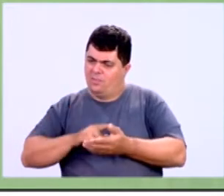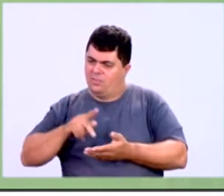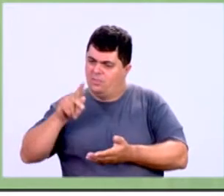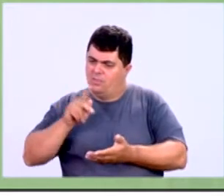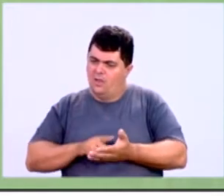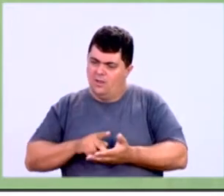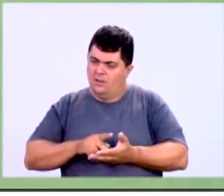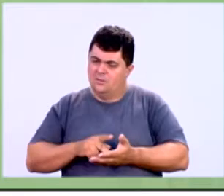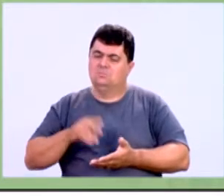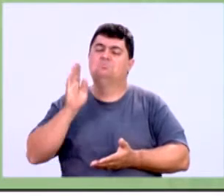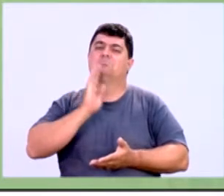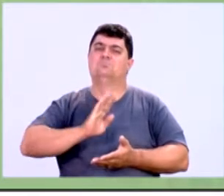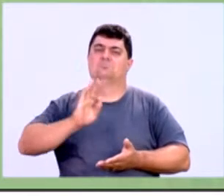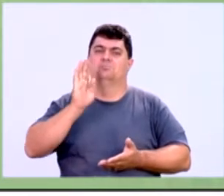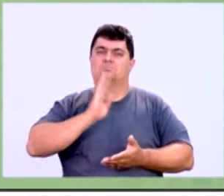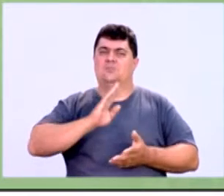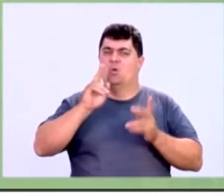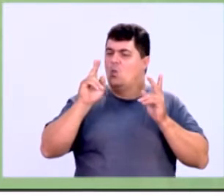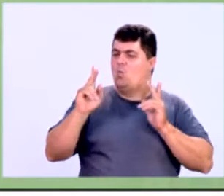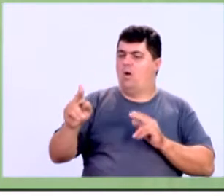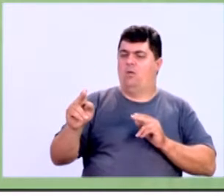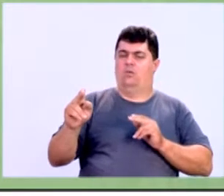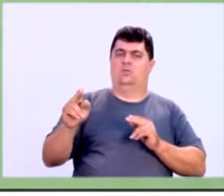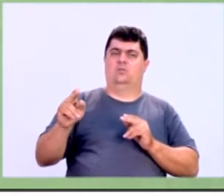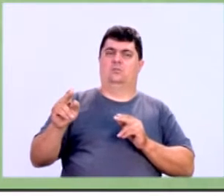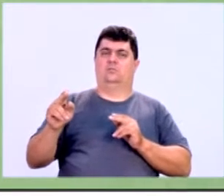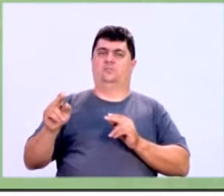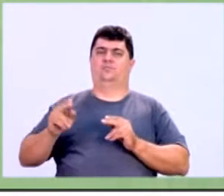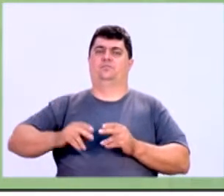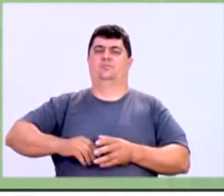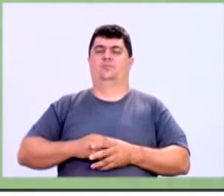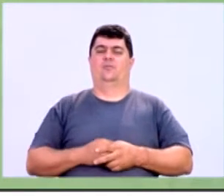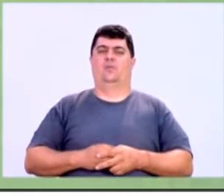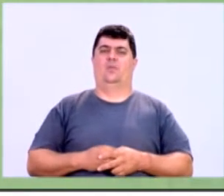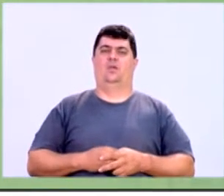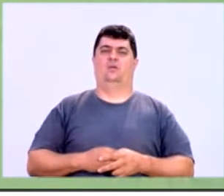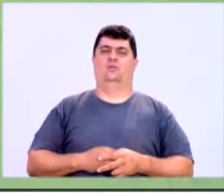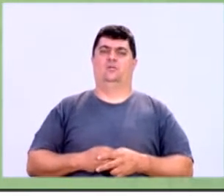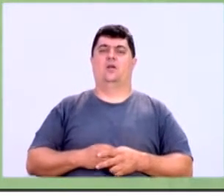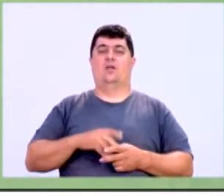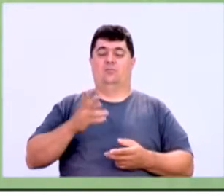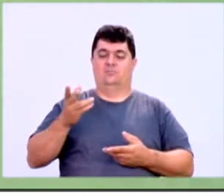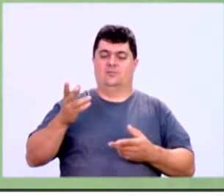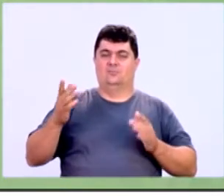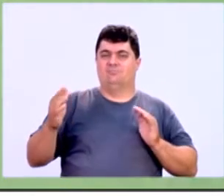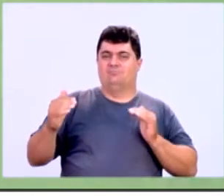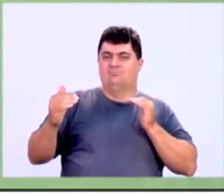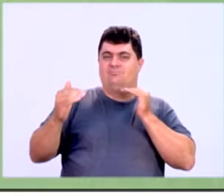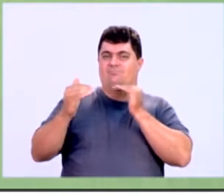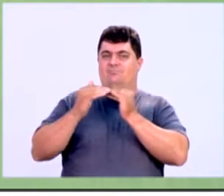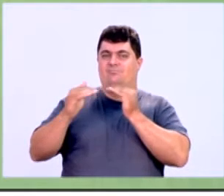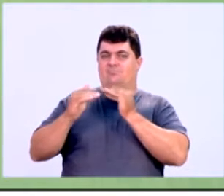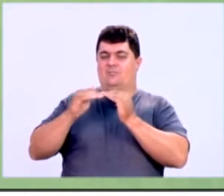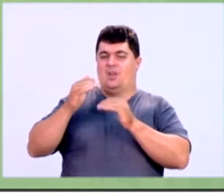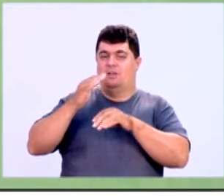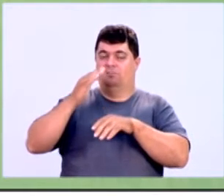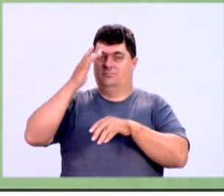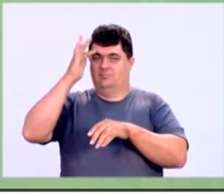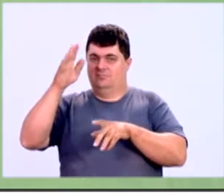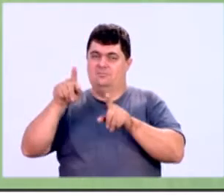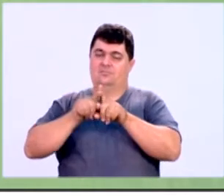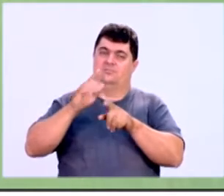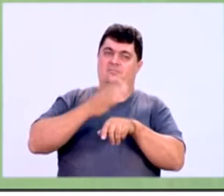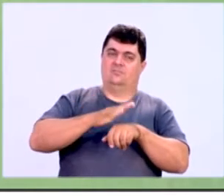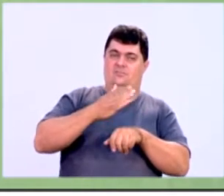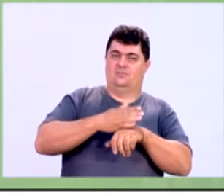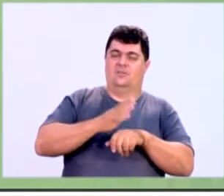de aula tem muito a ver com o seu cotidiano escolar. Então ele começa a fazer essa relação teoria-prática. É uma